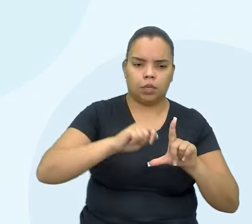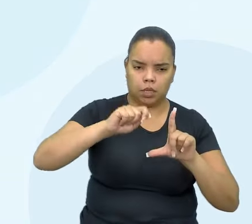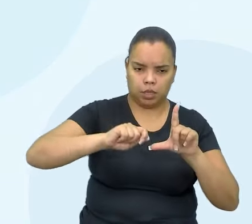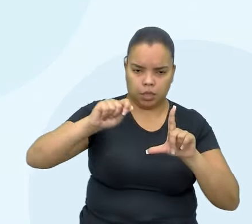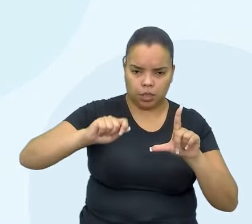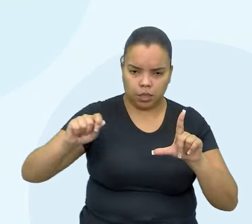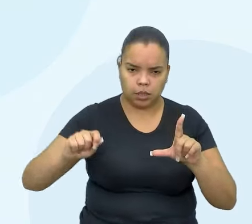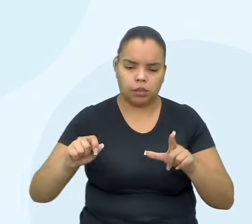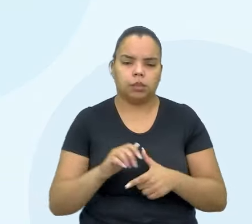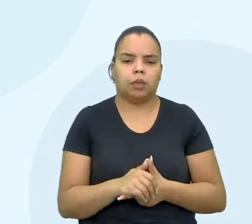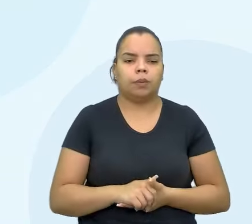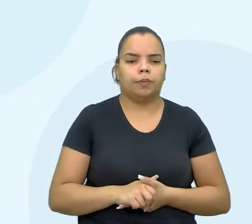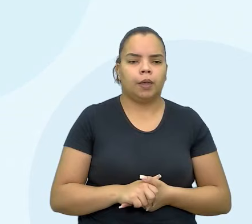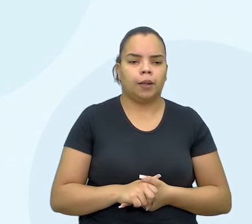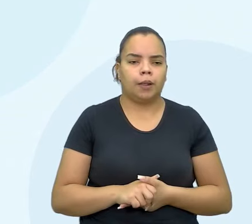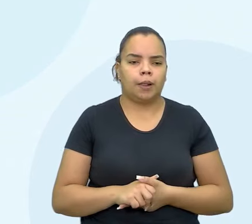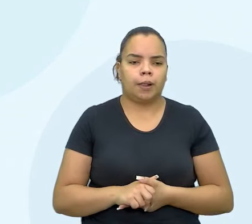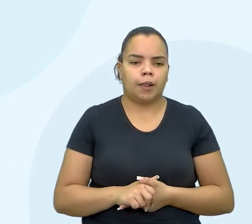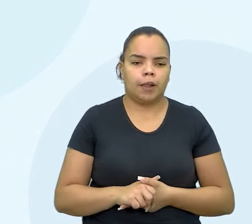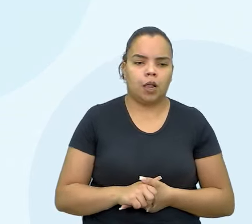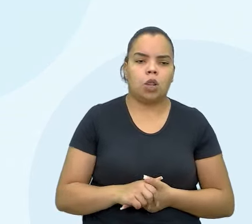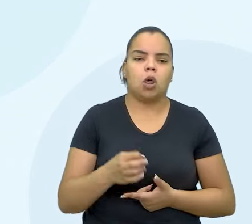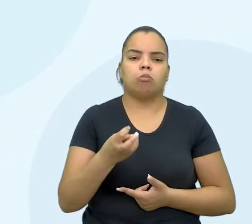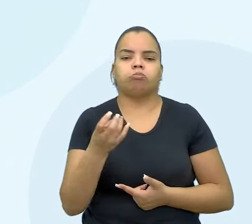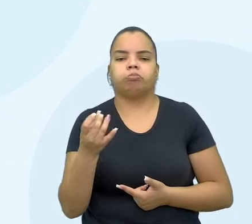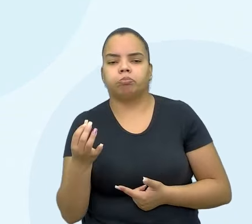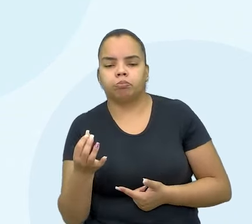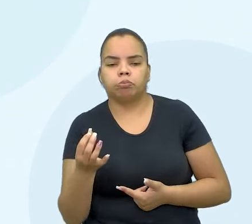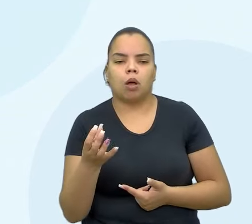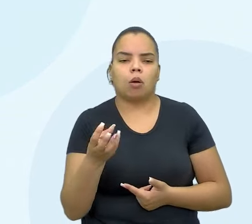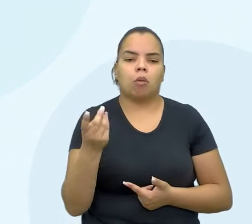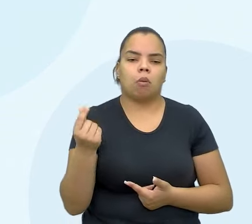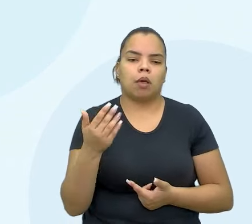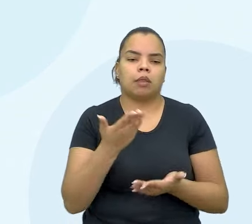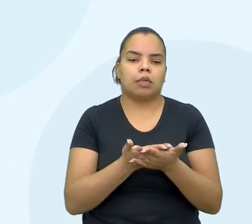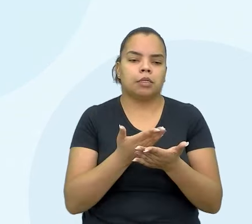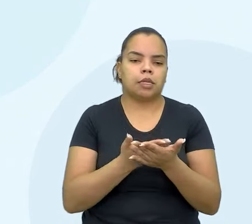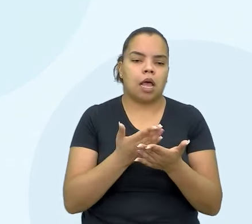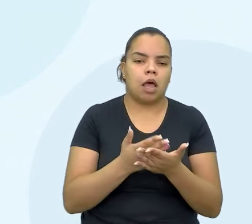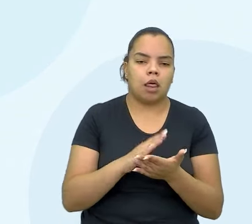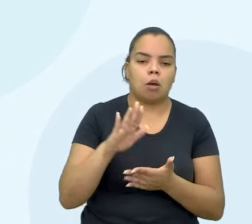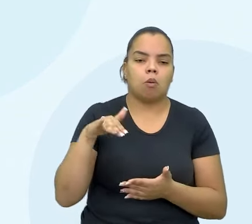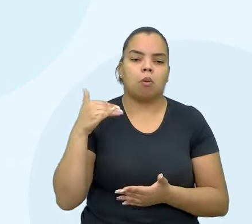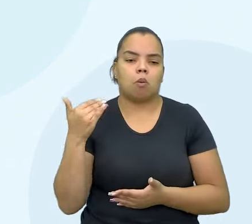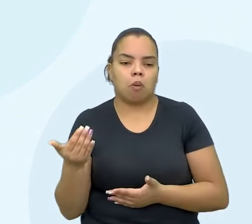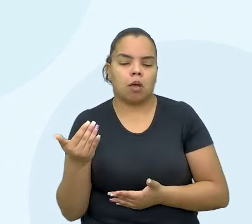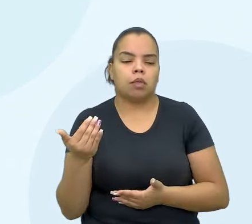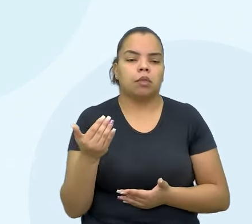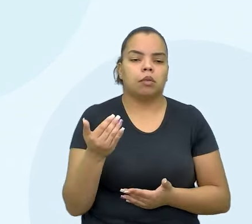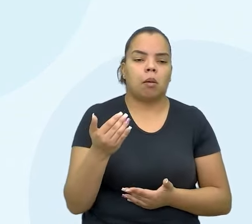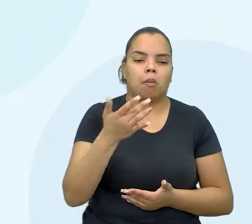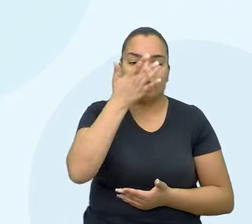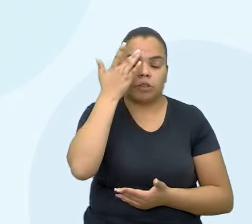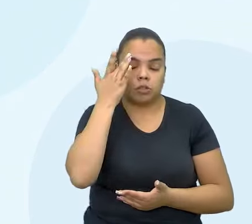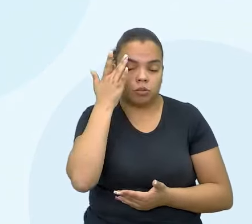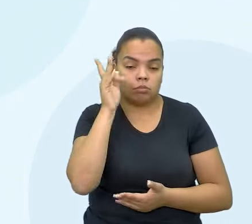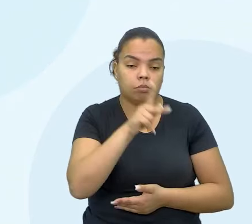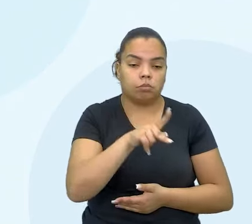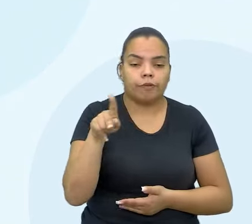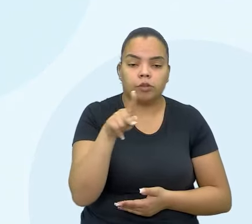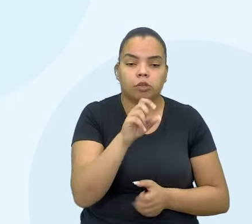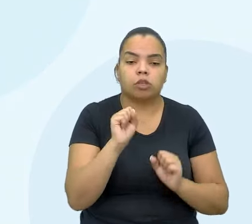em índices, o número de aulas, 2 aulas, né, os professores que podem lecionar essa disciplina. Depois nós